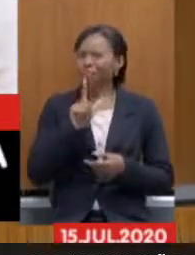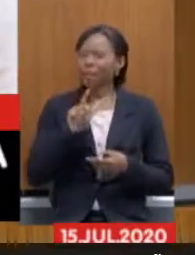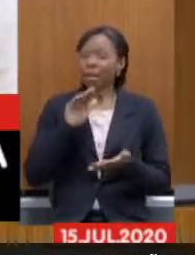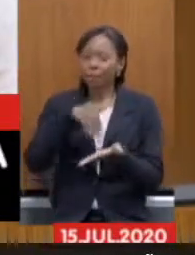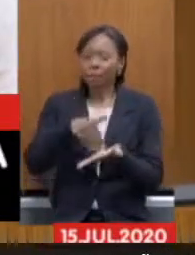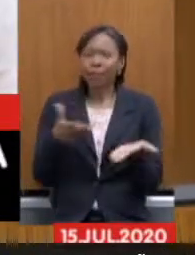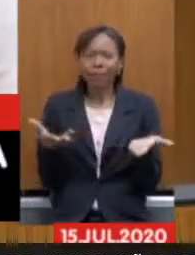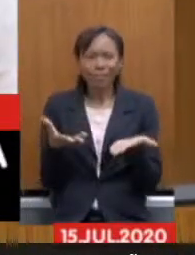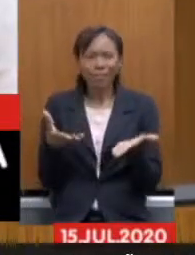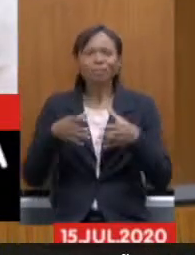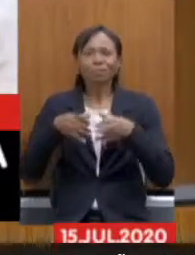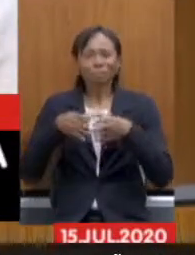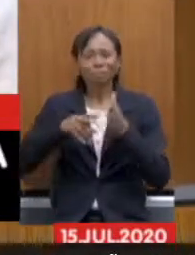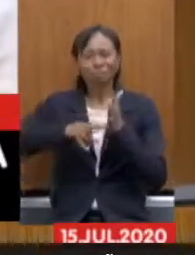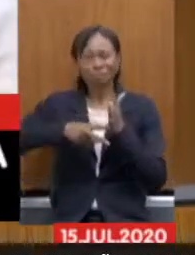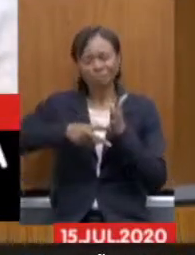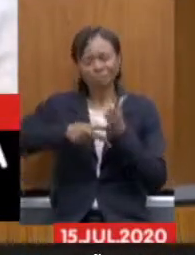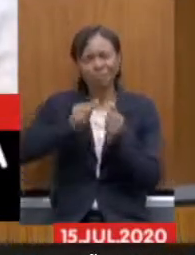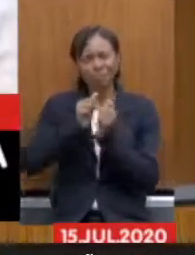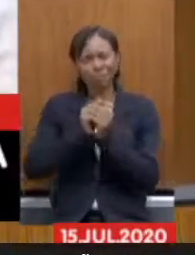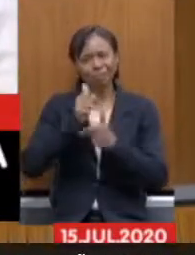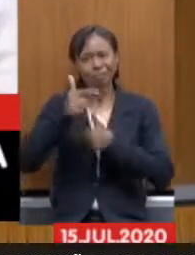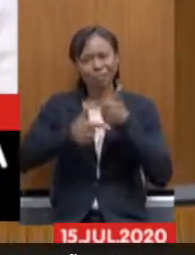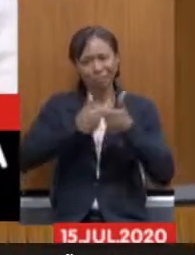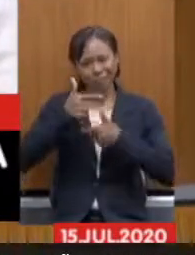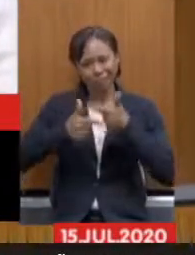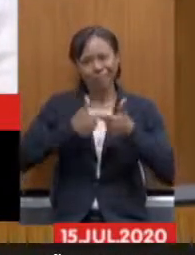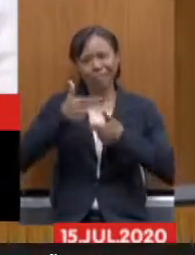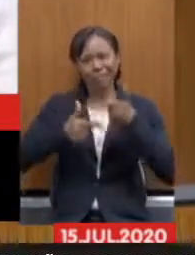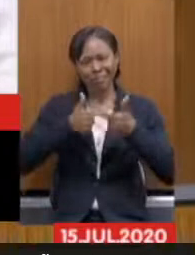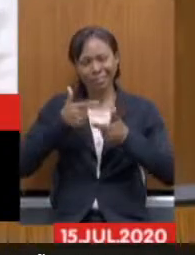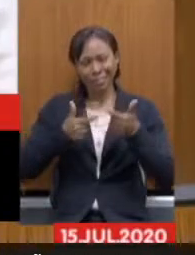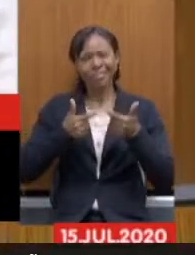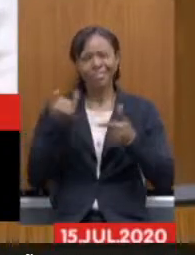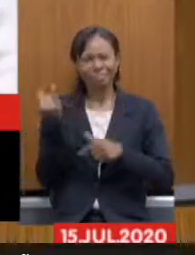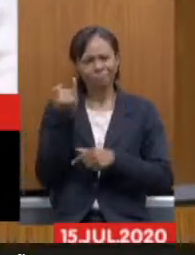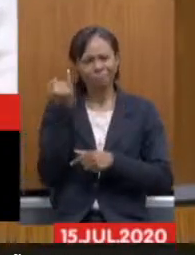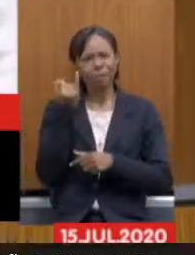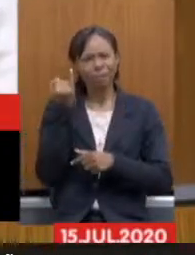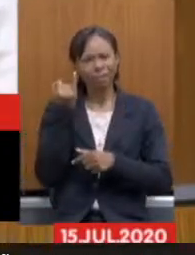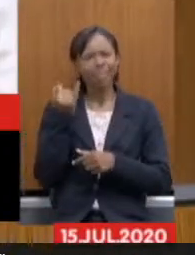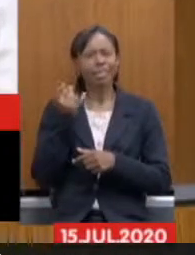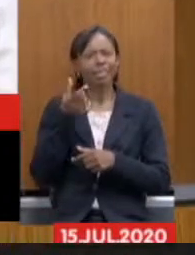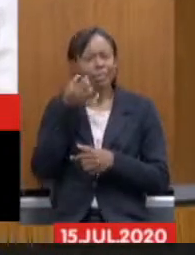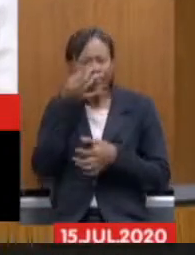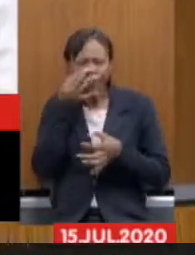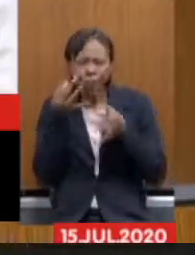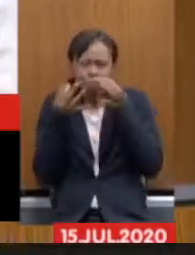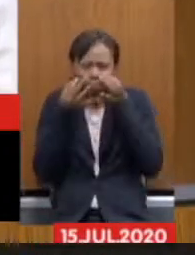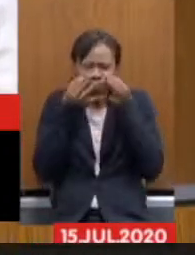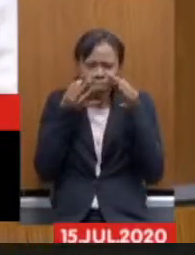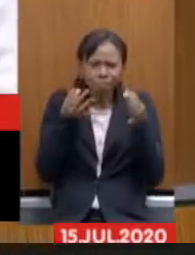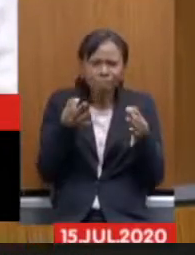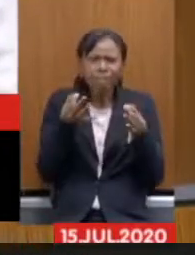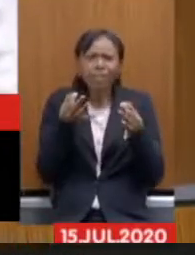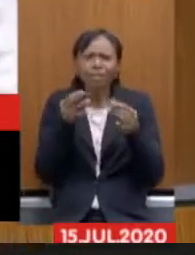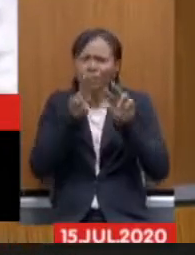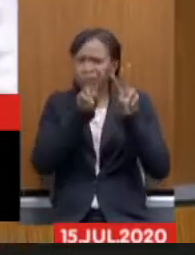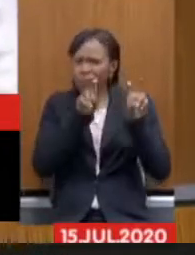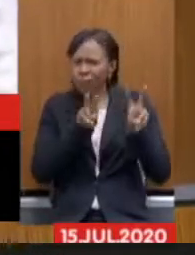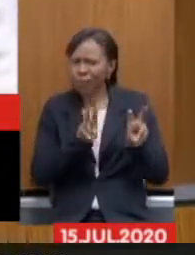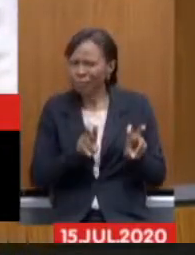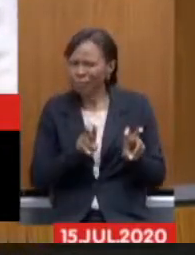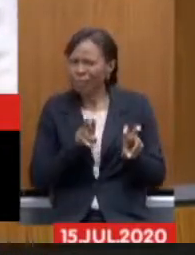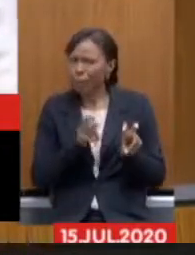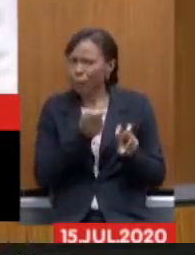hoje não se prestam um serviço relevante sempre muito atenta todos os nossos questões que às vezes as pessoas pensam que